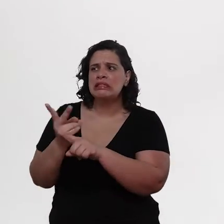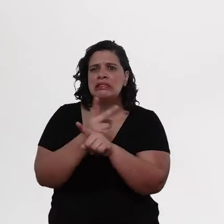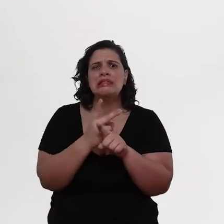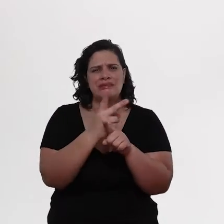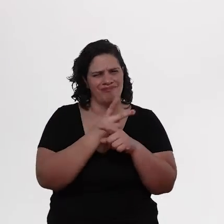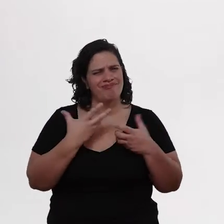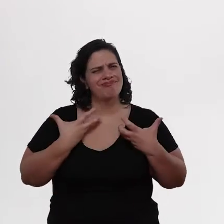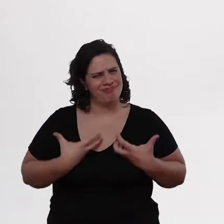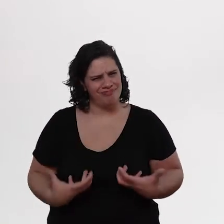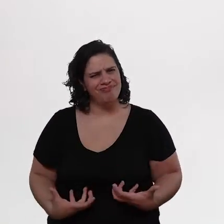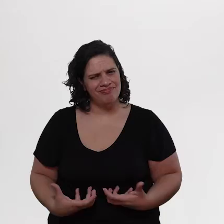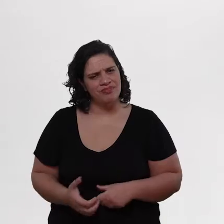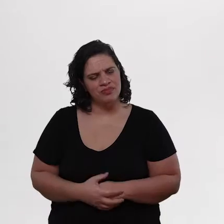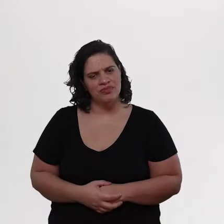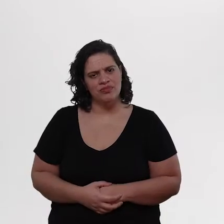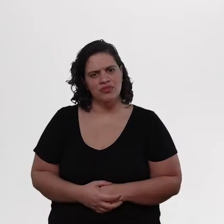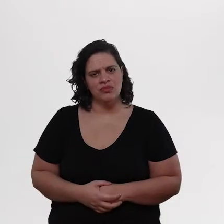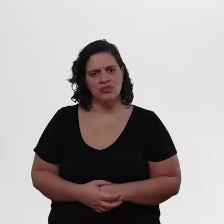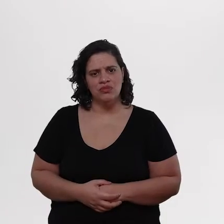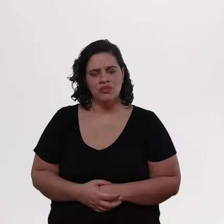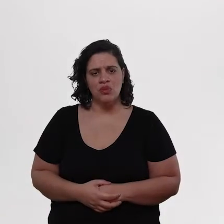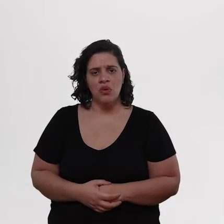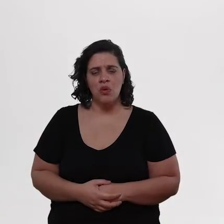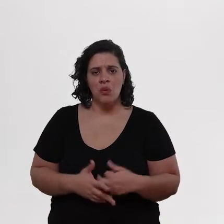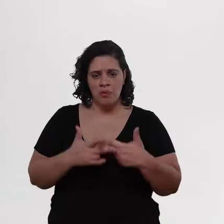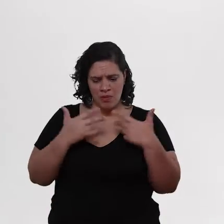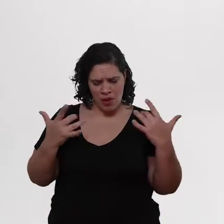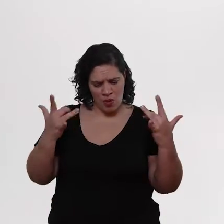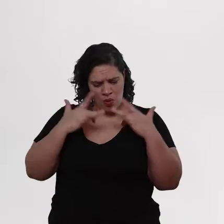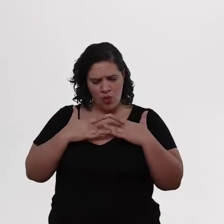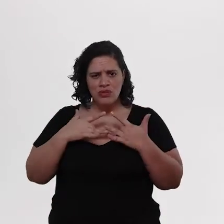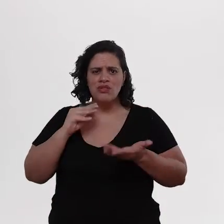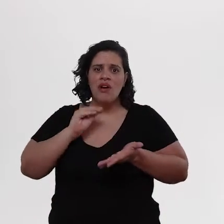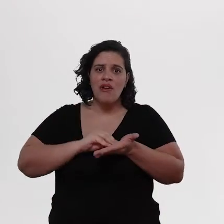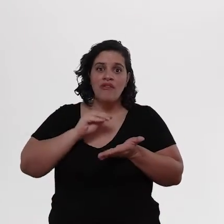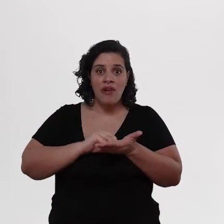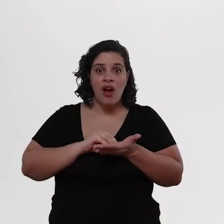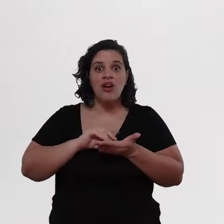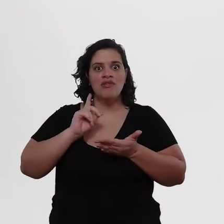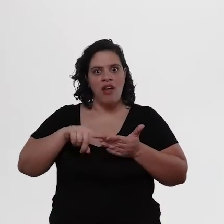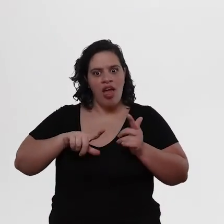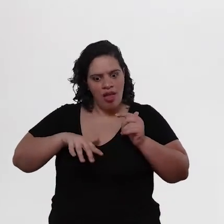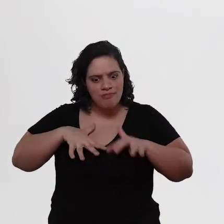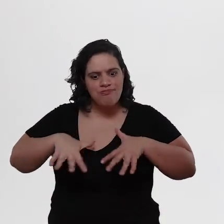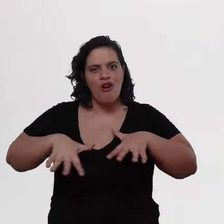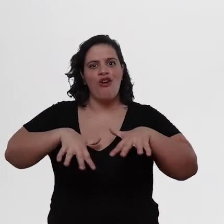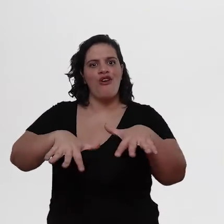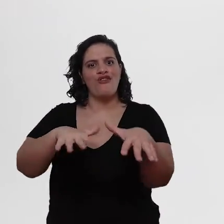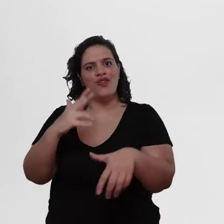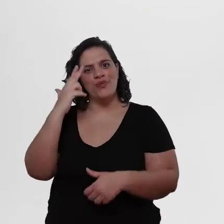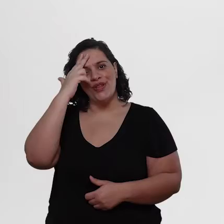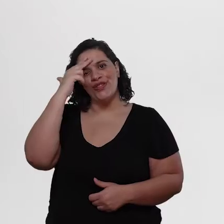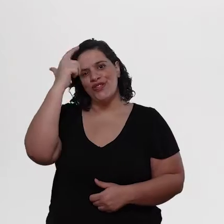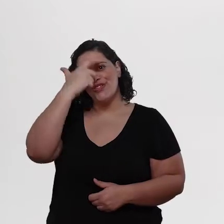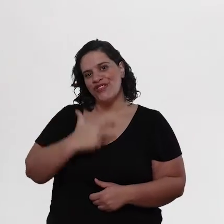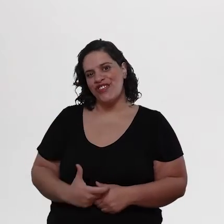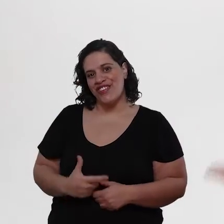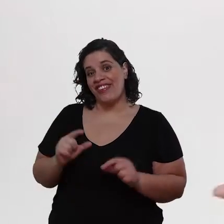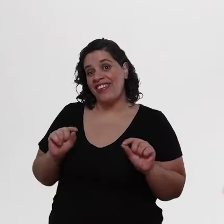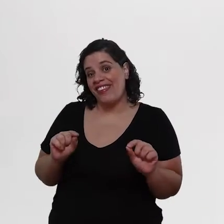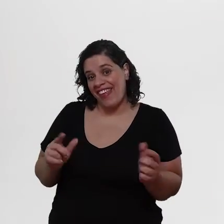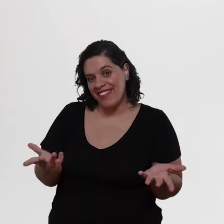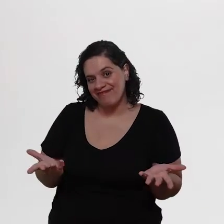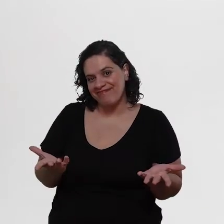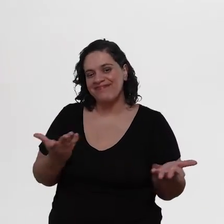cansativo? Ou essa incompletude que trazemos é o que move o que somos? É isso